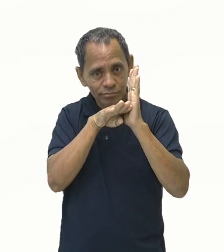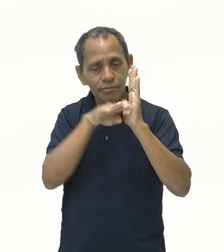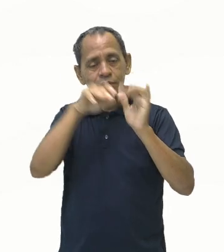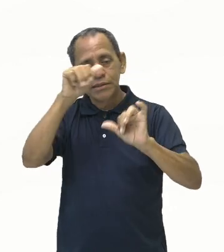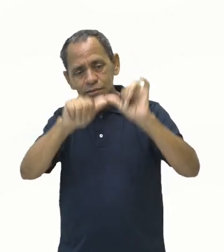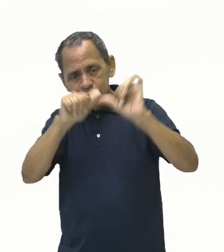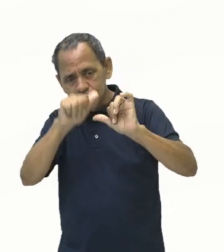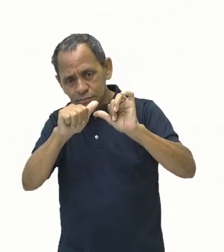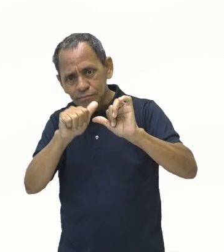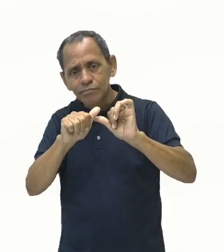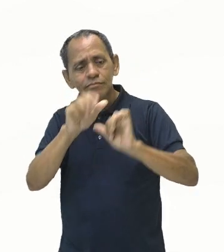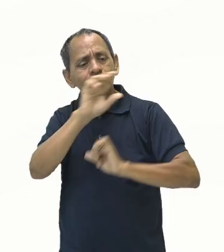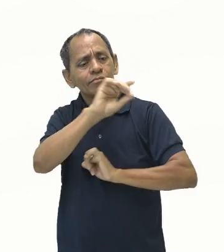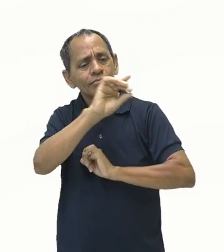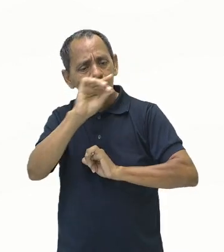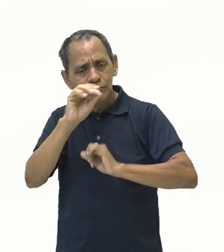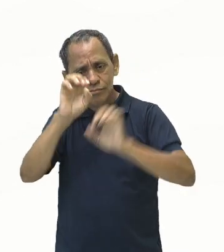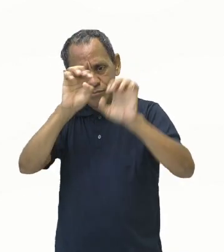das estruturas.